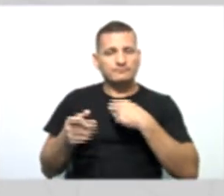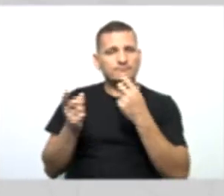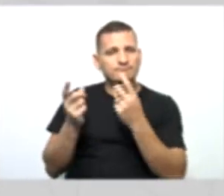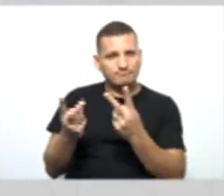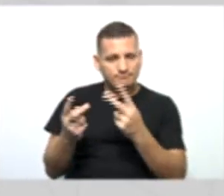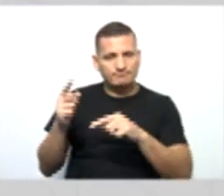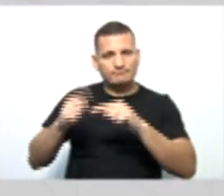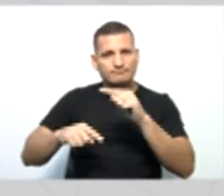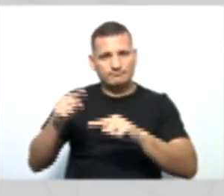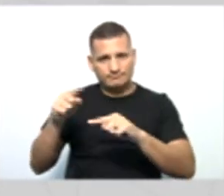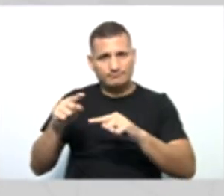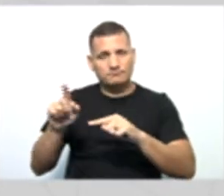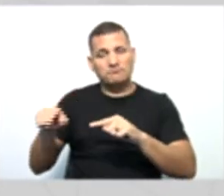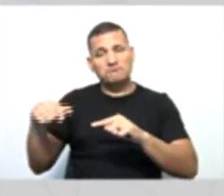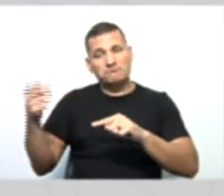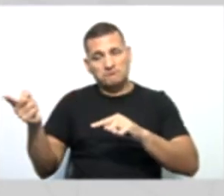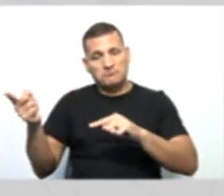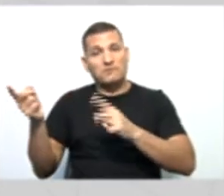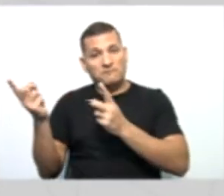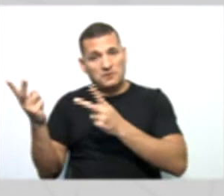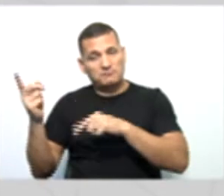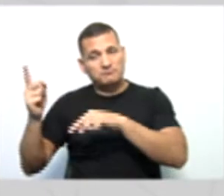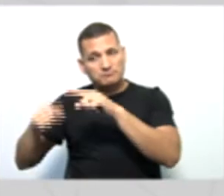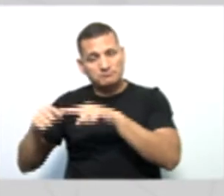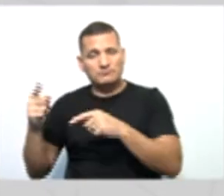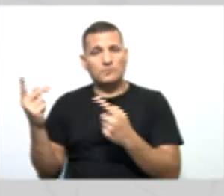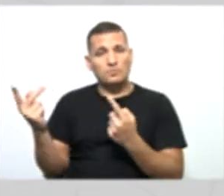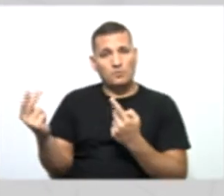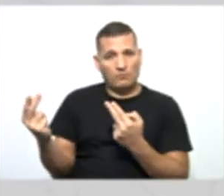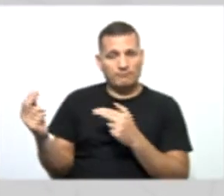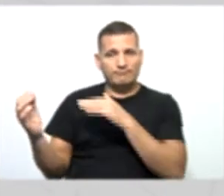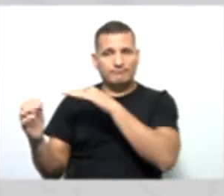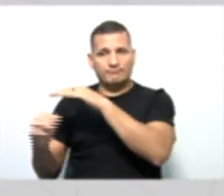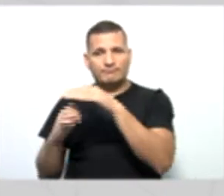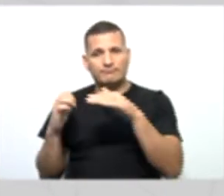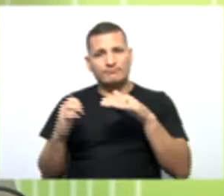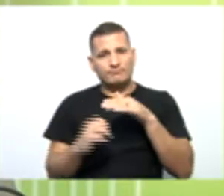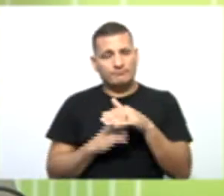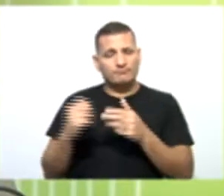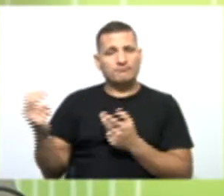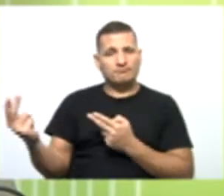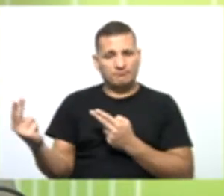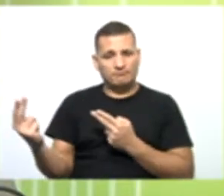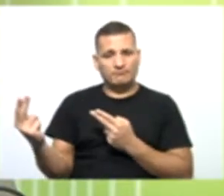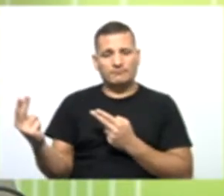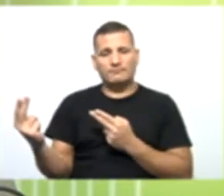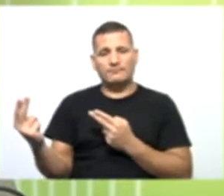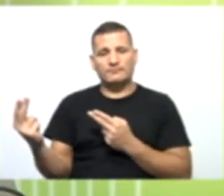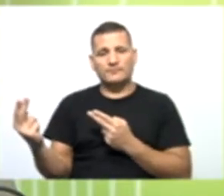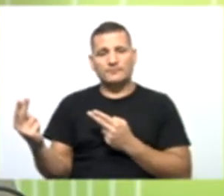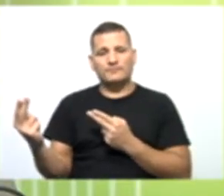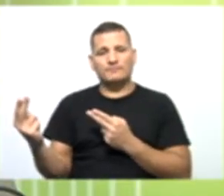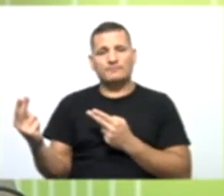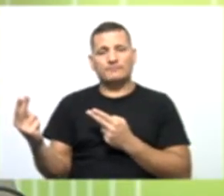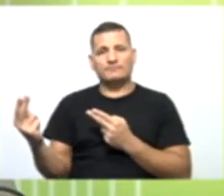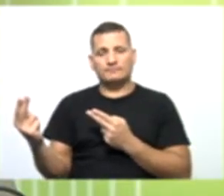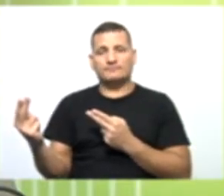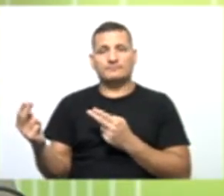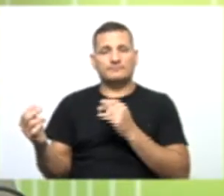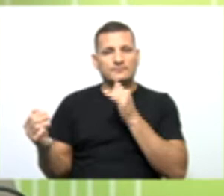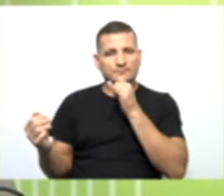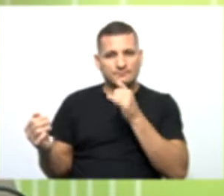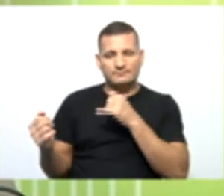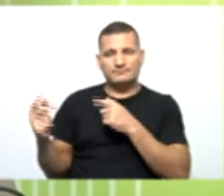meu concorrente também vende esse produto, mesmo que o meu concorrente faça parte desse arranjo